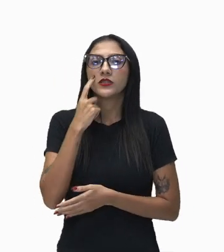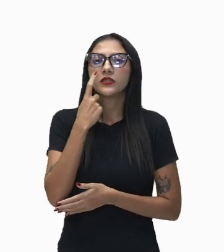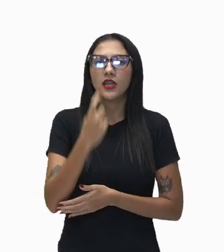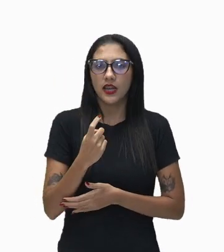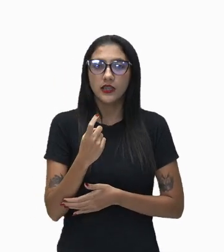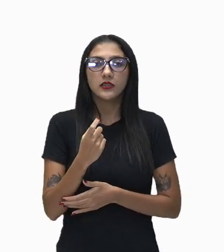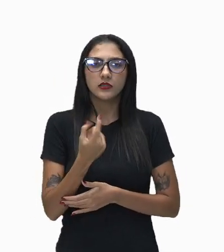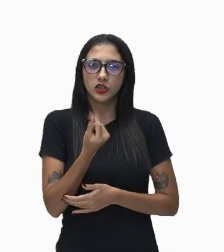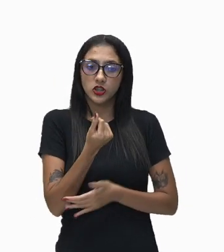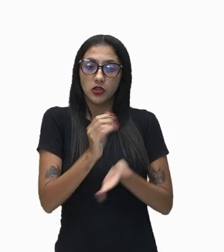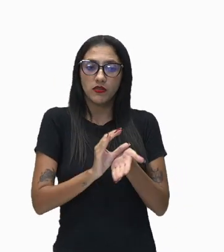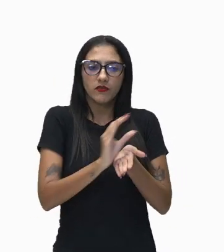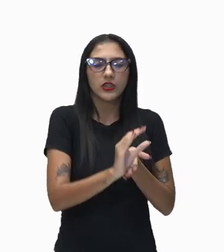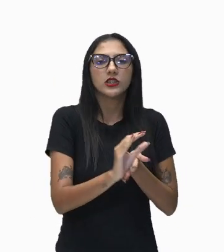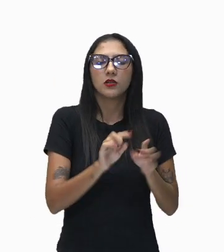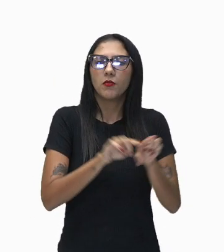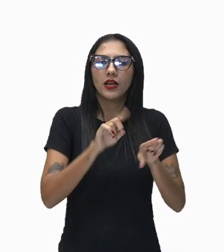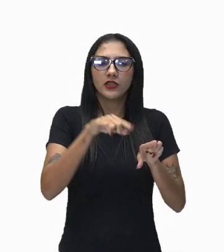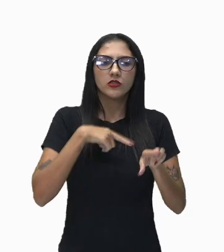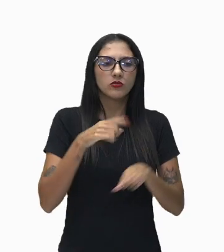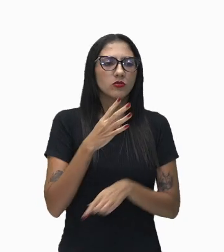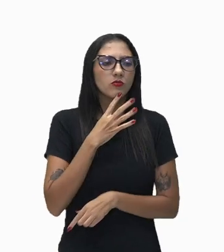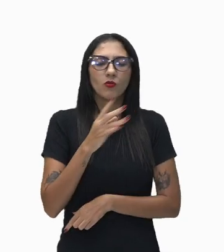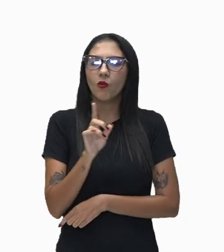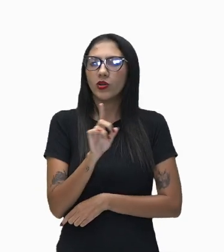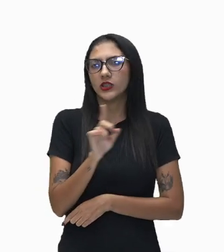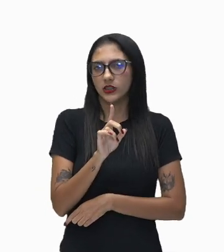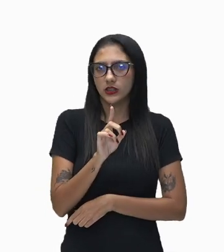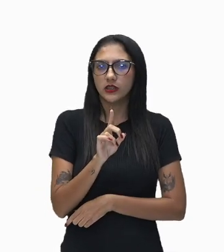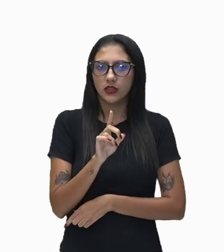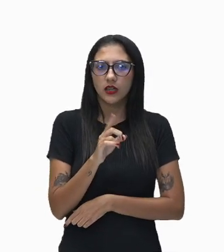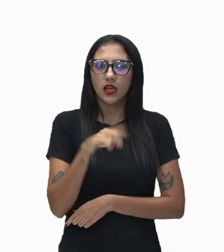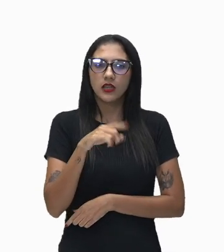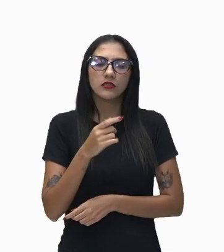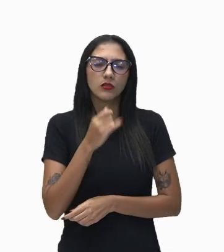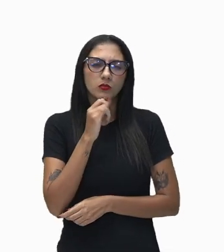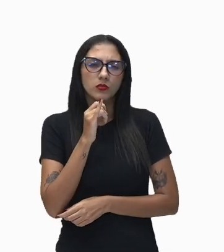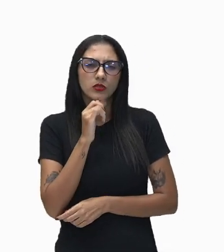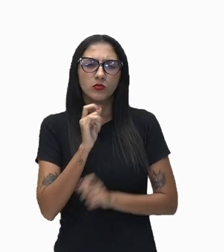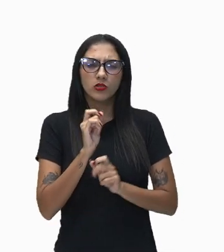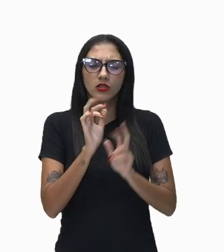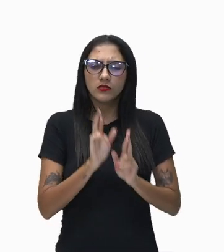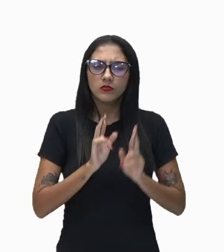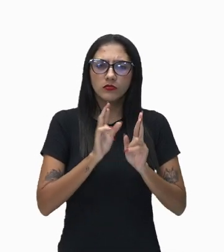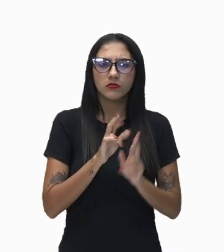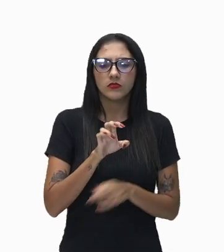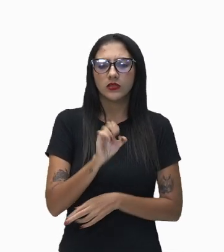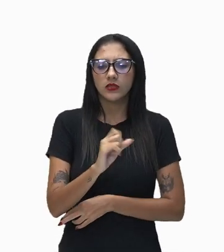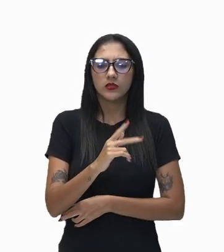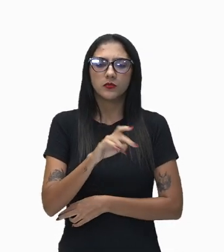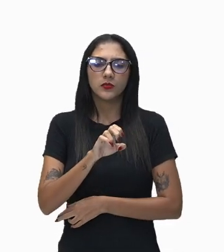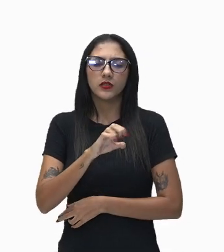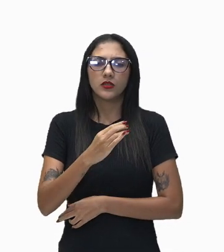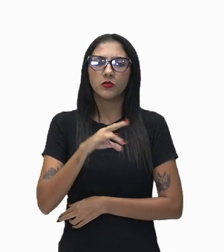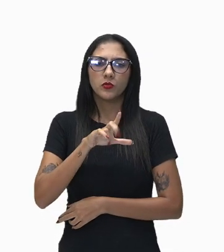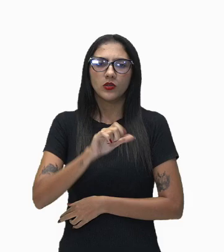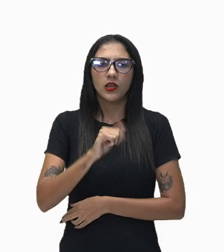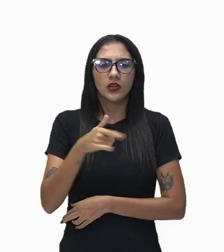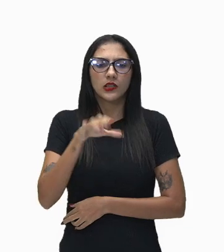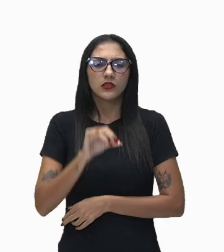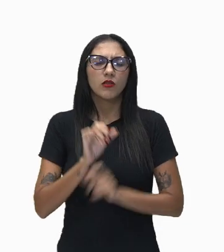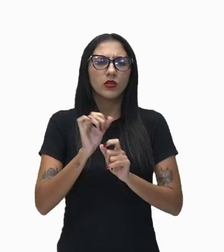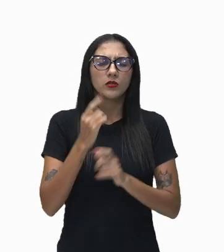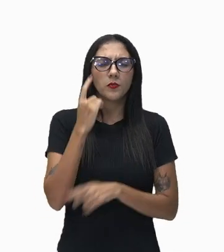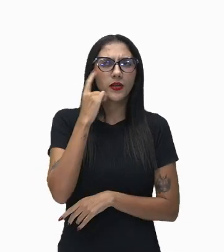do mercado, criando uma bolha especulativa. Então, era especulação. Era naquilo que eles acreditavam